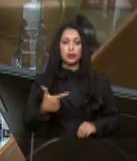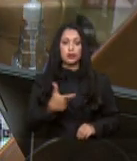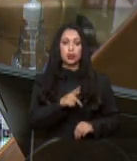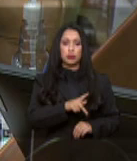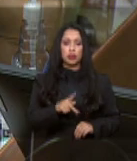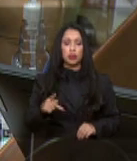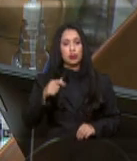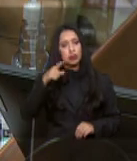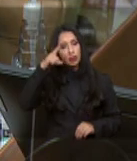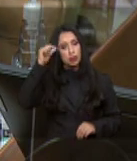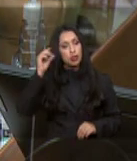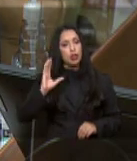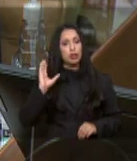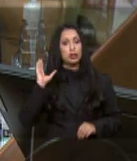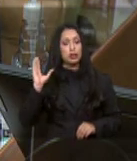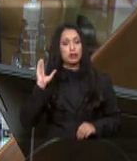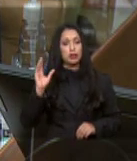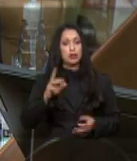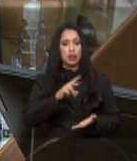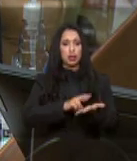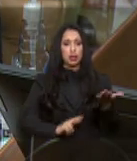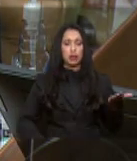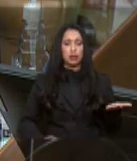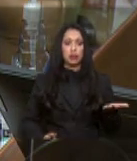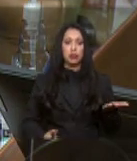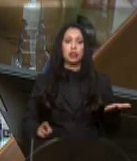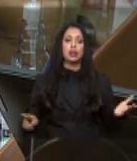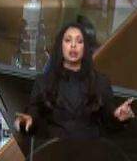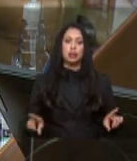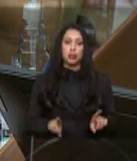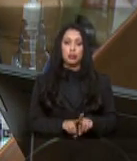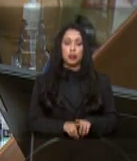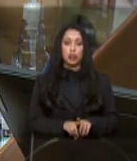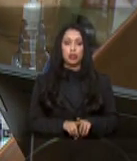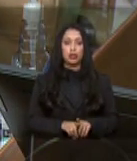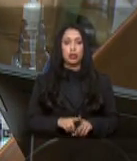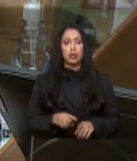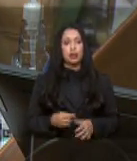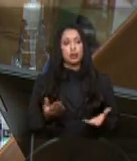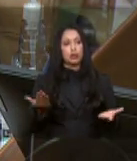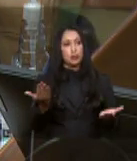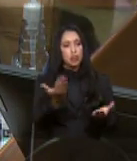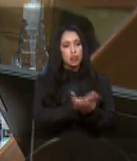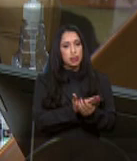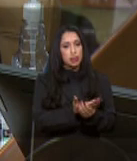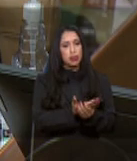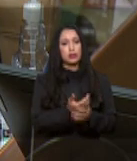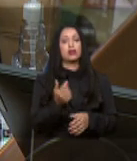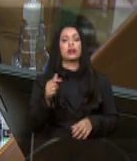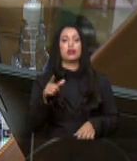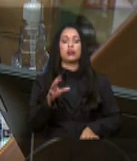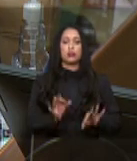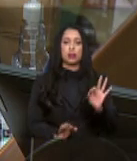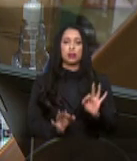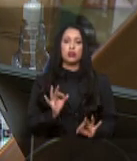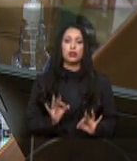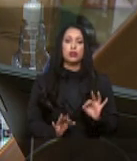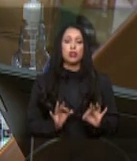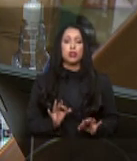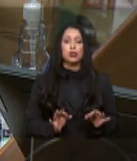Rosa Weber, também relatora de uma das ações desta assentada,